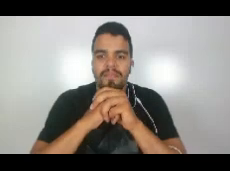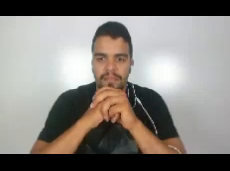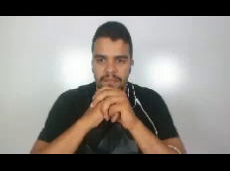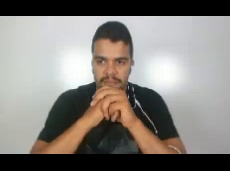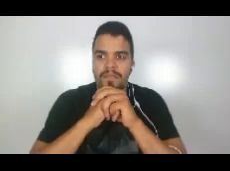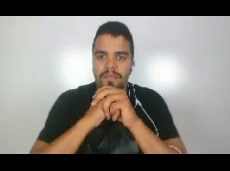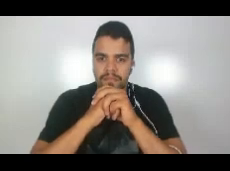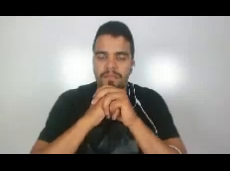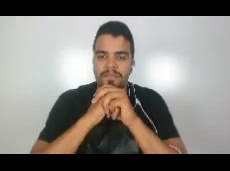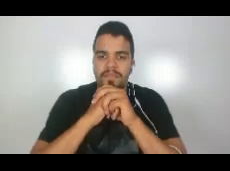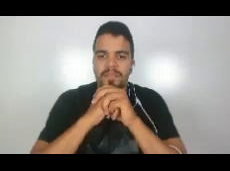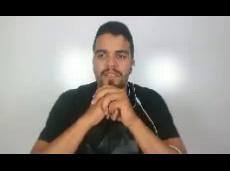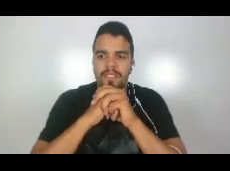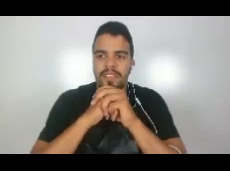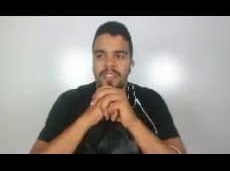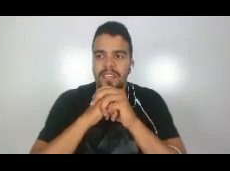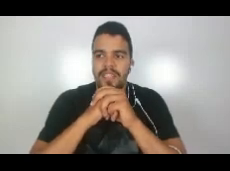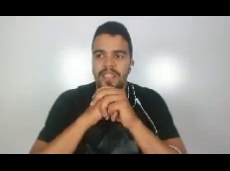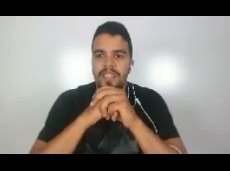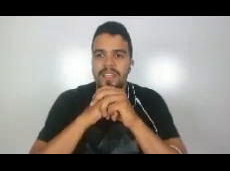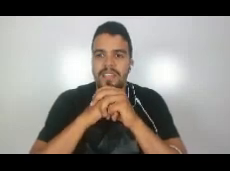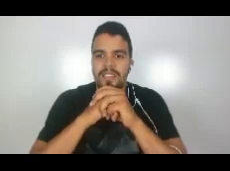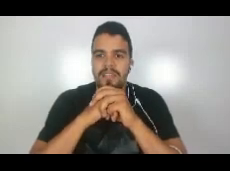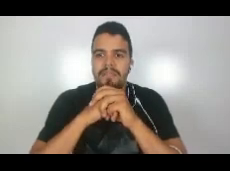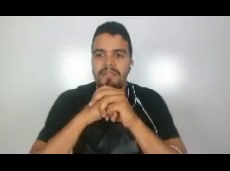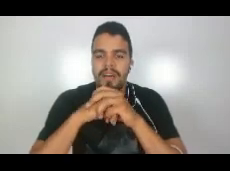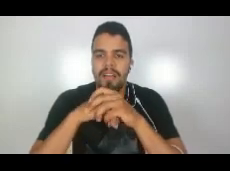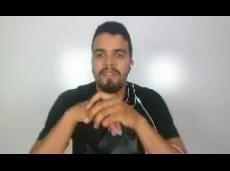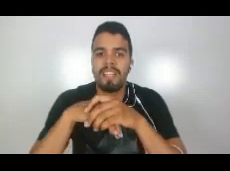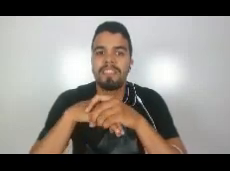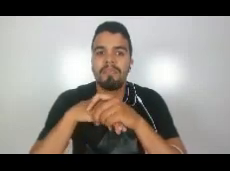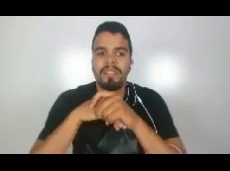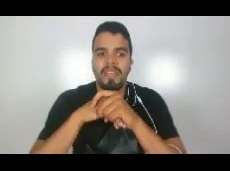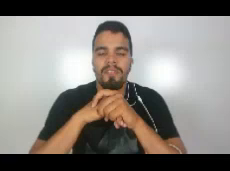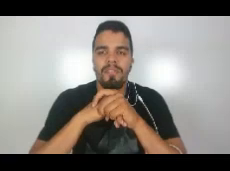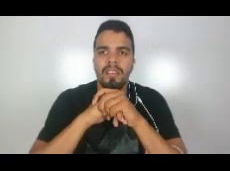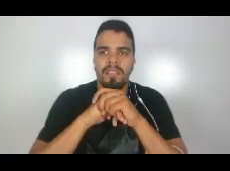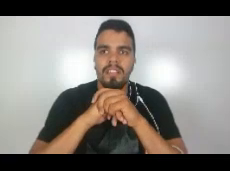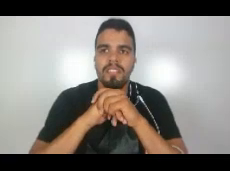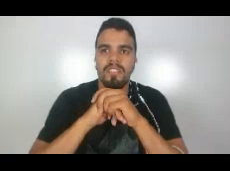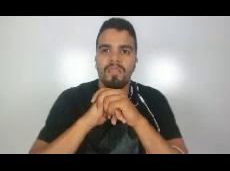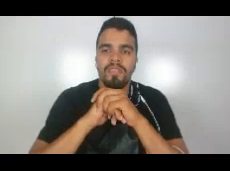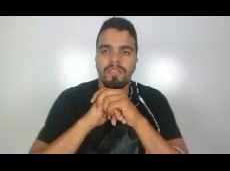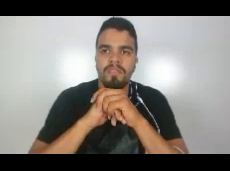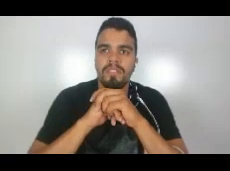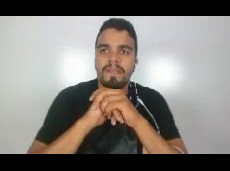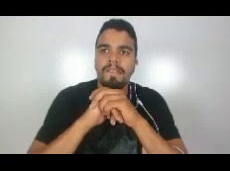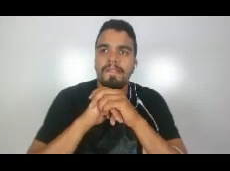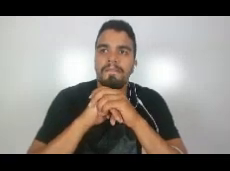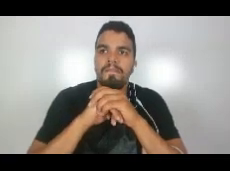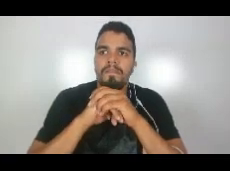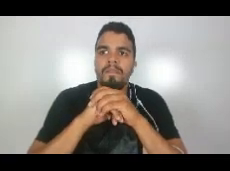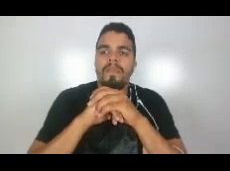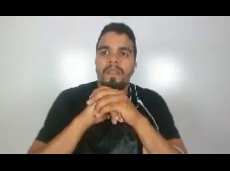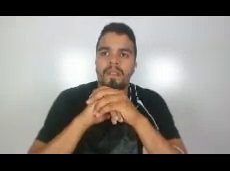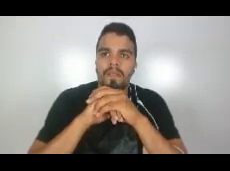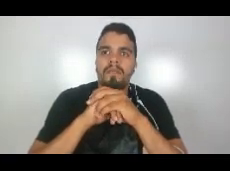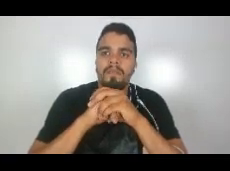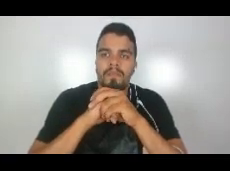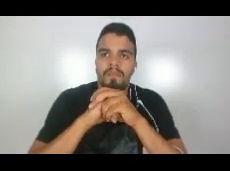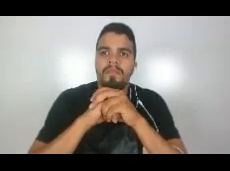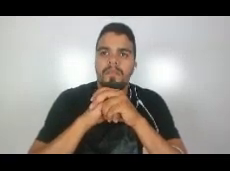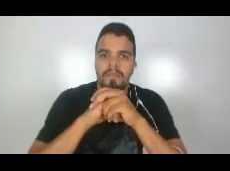atividade anterior. Eles Uhum. conseguiram de boa. Maravilha. Na disciplina Tem anterior, né? alguns erros, Contexto...